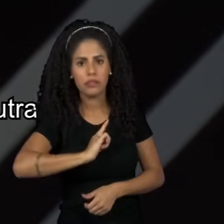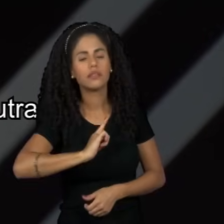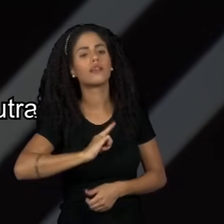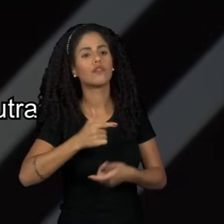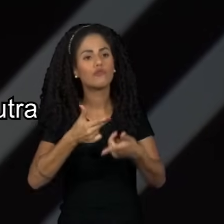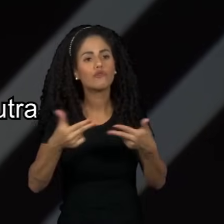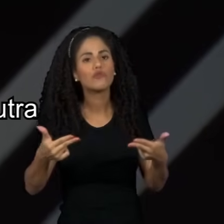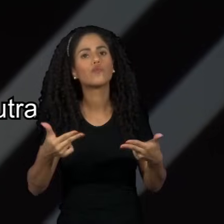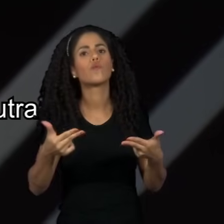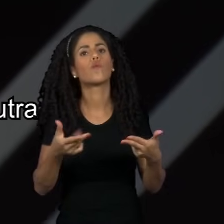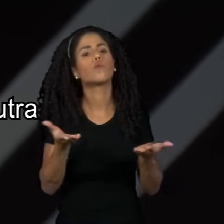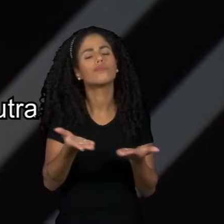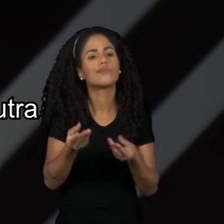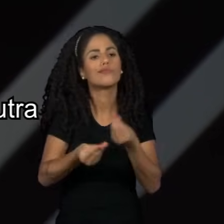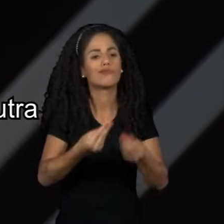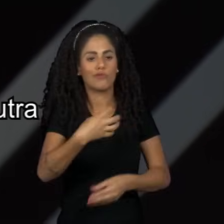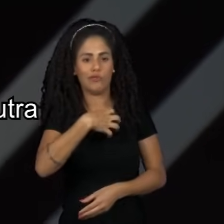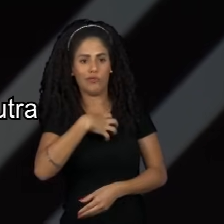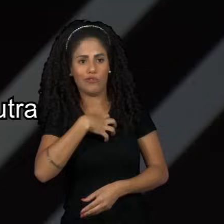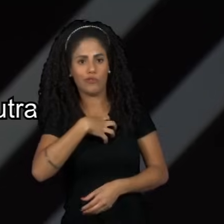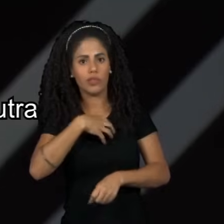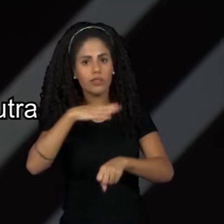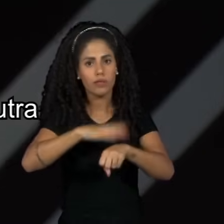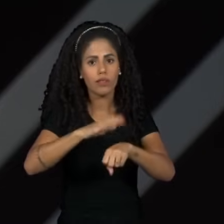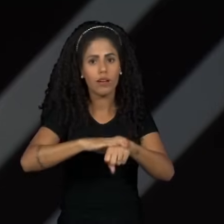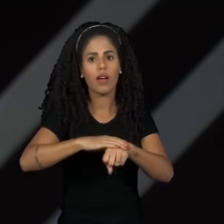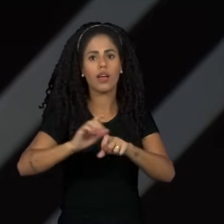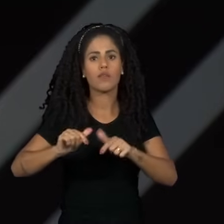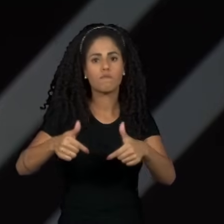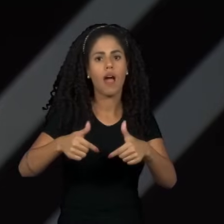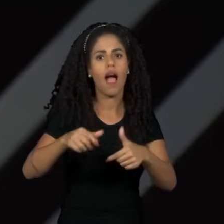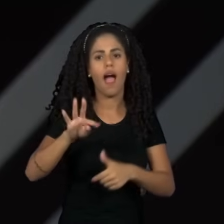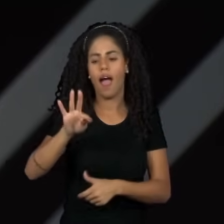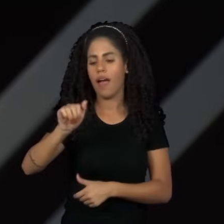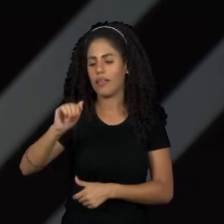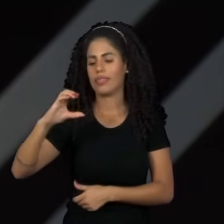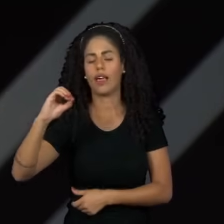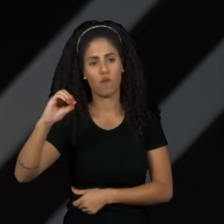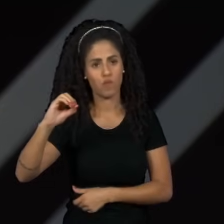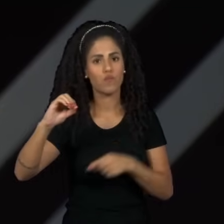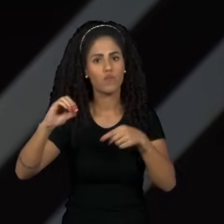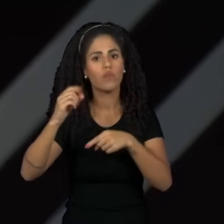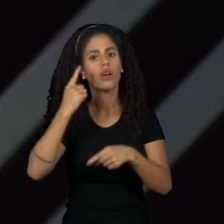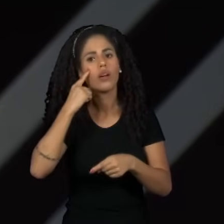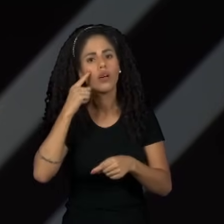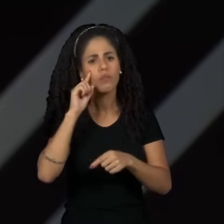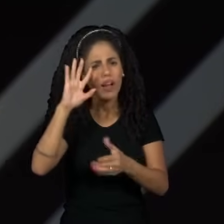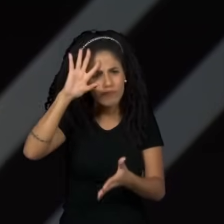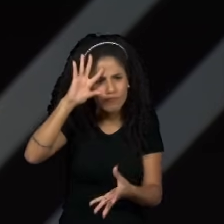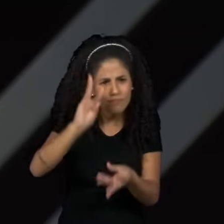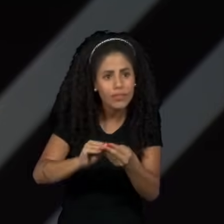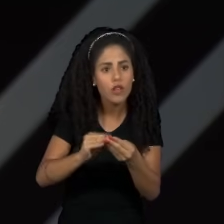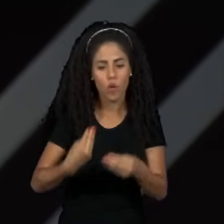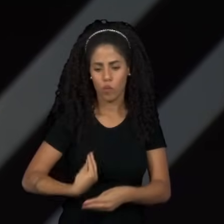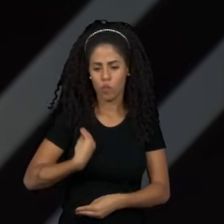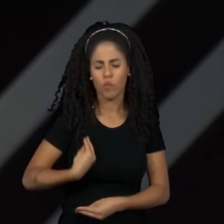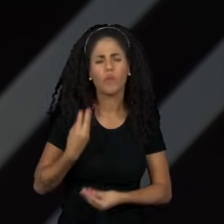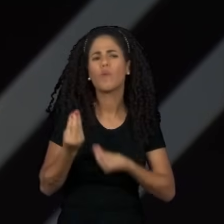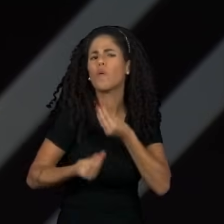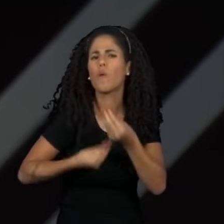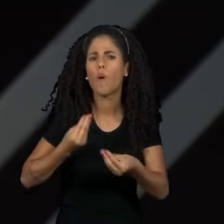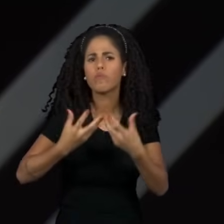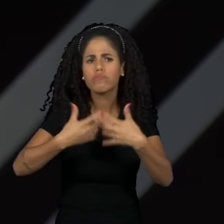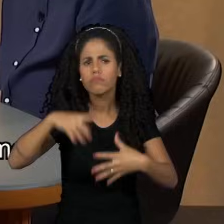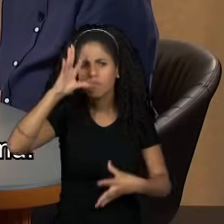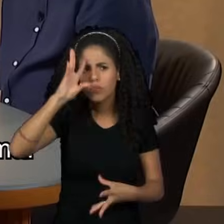de uma outra figura que talvez está na sua mão também, o Tao, para a compreensão da vida, para a nossa